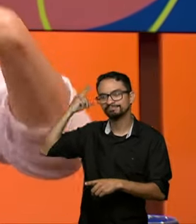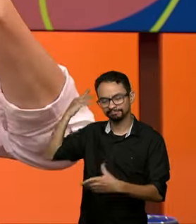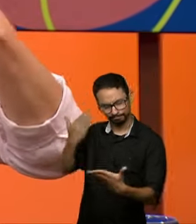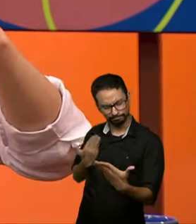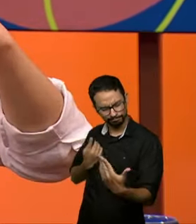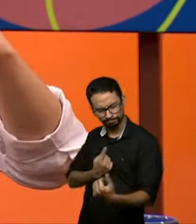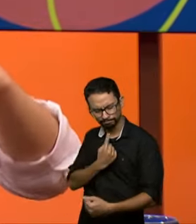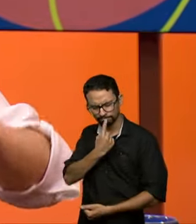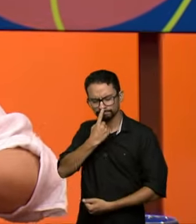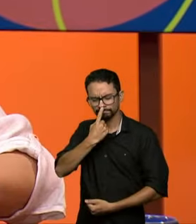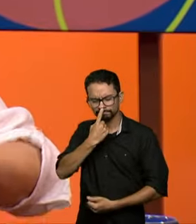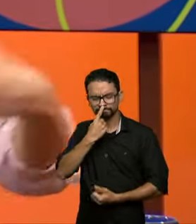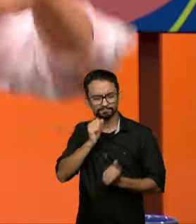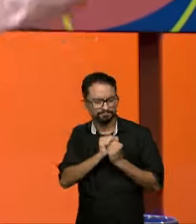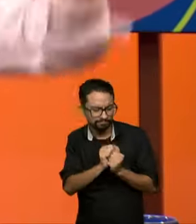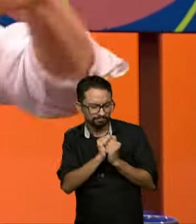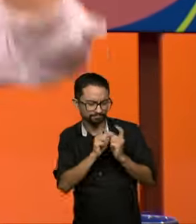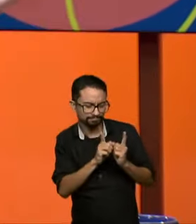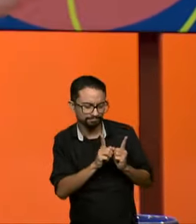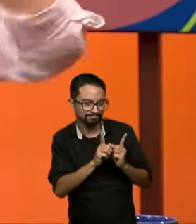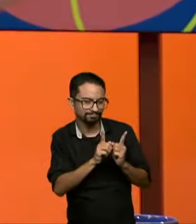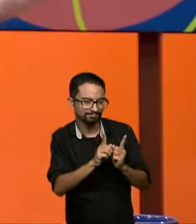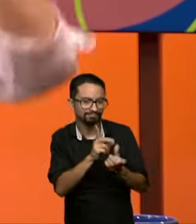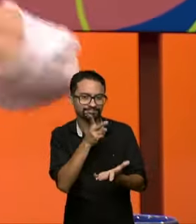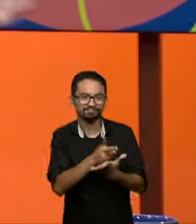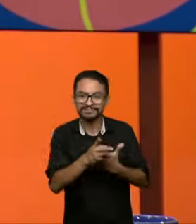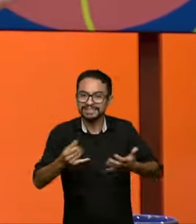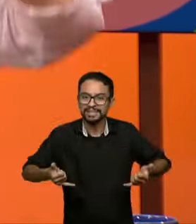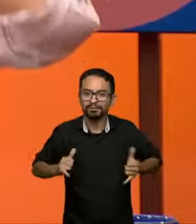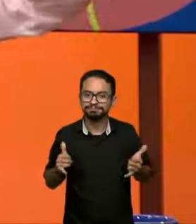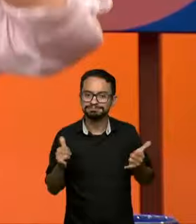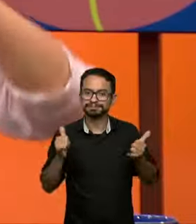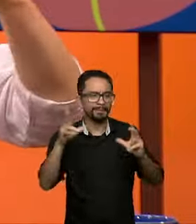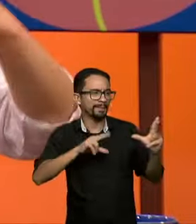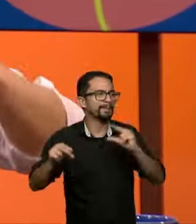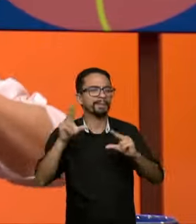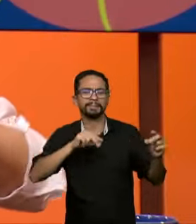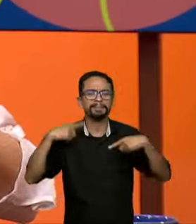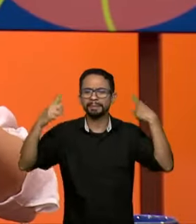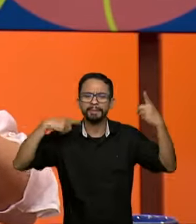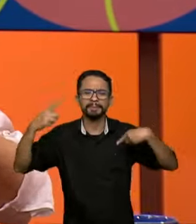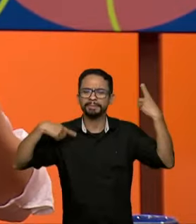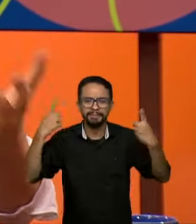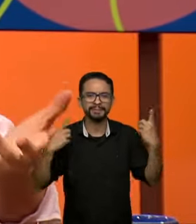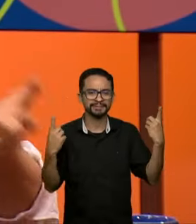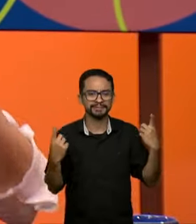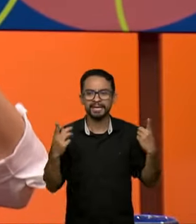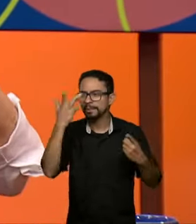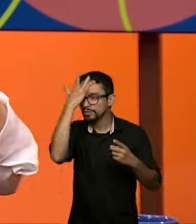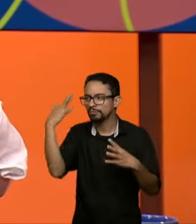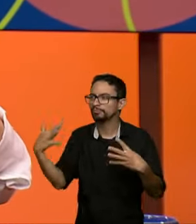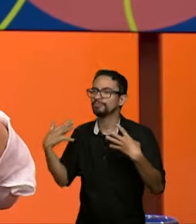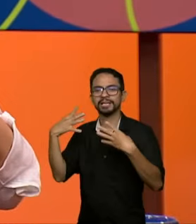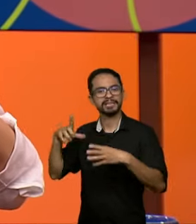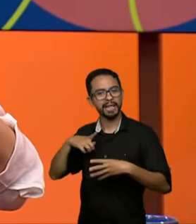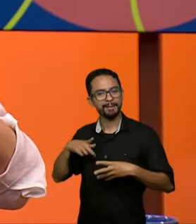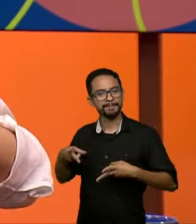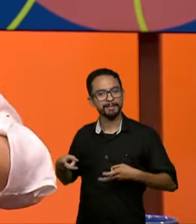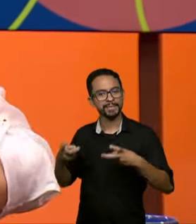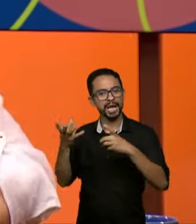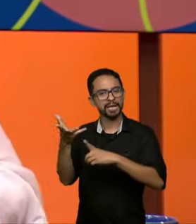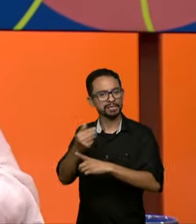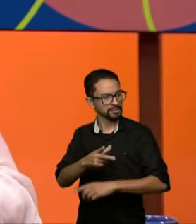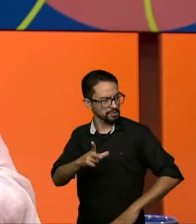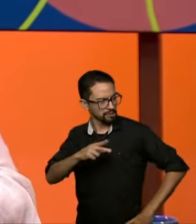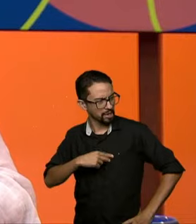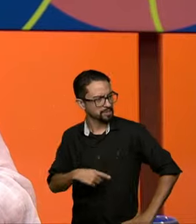próximo meu, a gente estava sempre andando junto, e eu sempre muito ativa e falando loucuras e tal. E as pessoas têm a sua visão da classe artística, falam